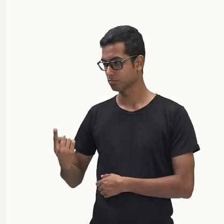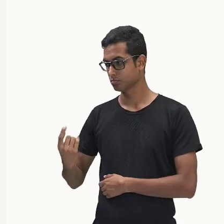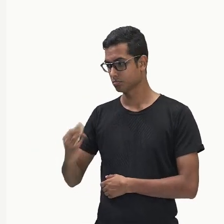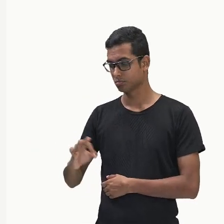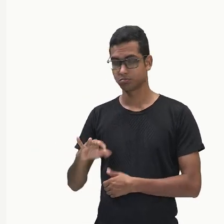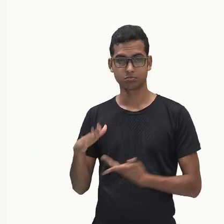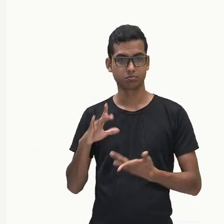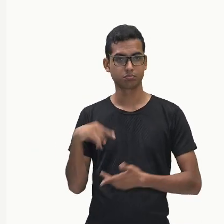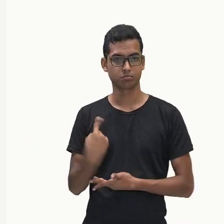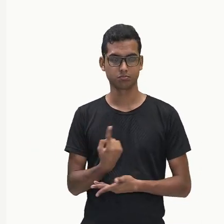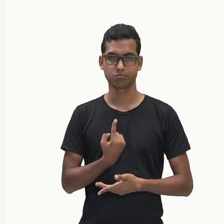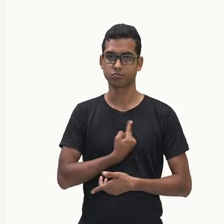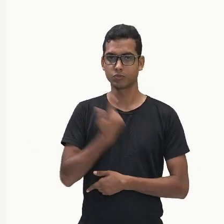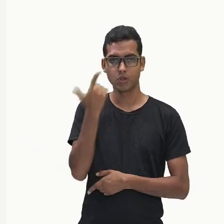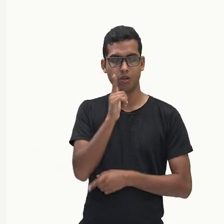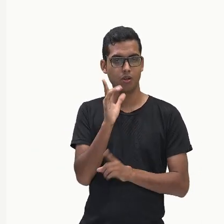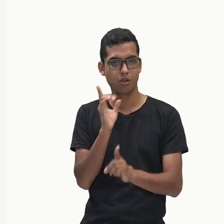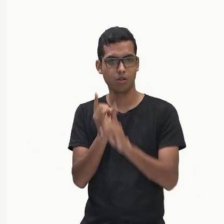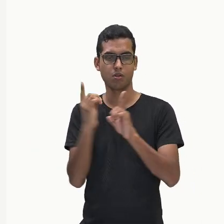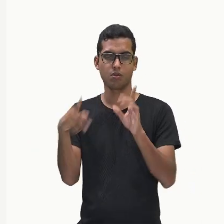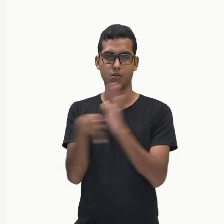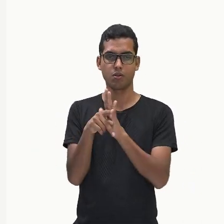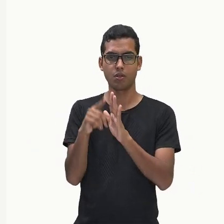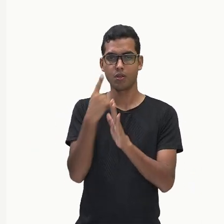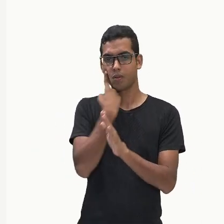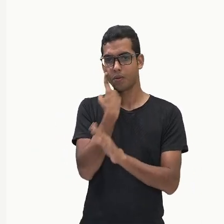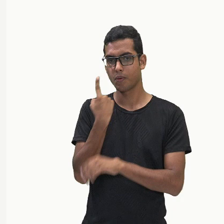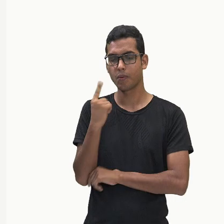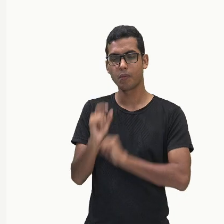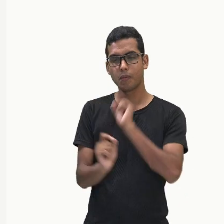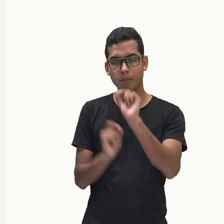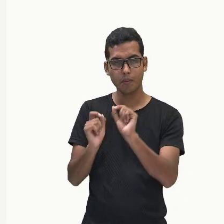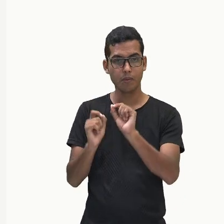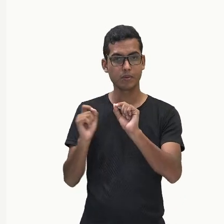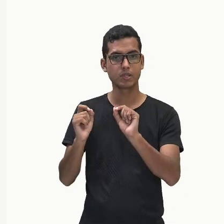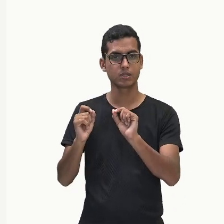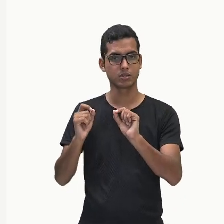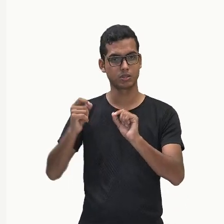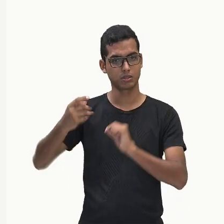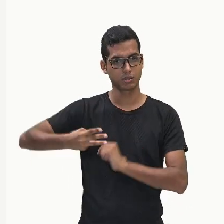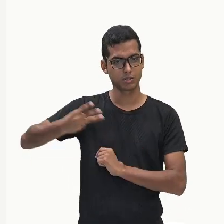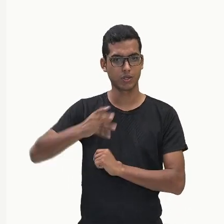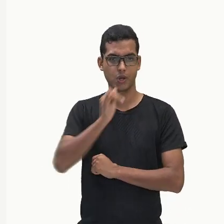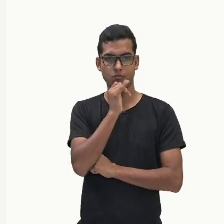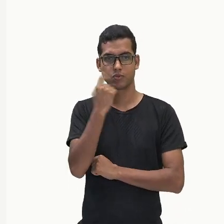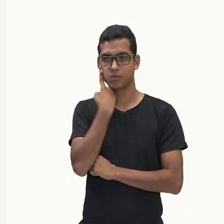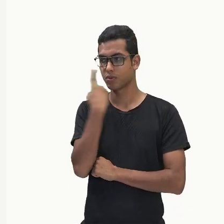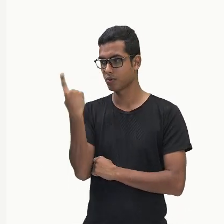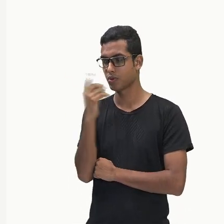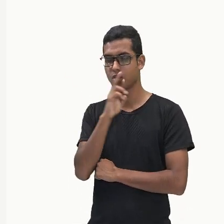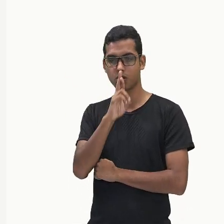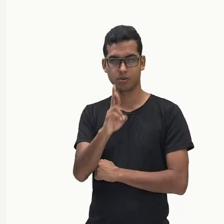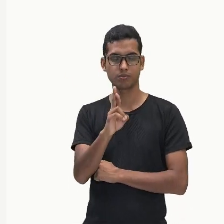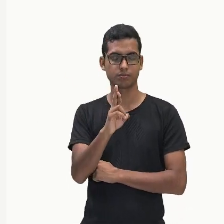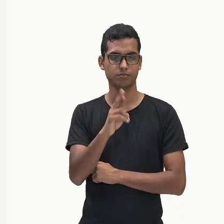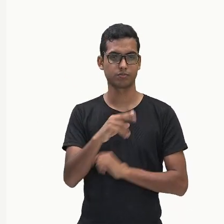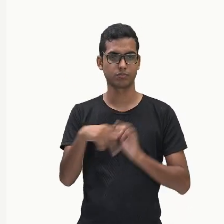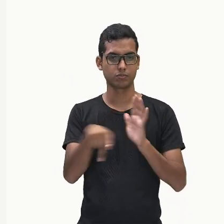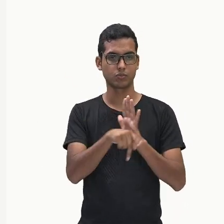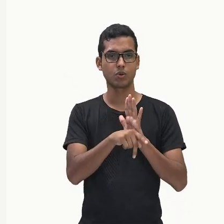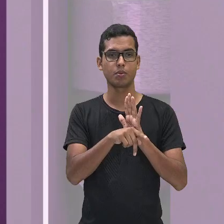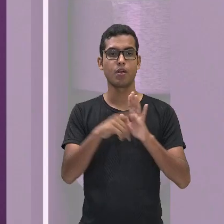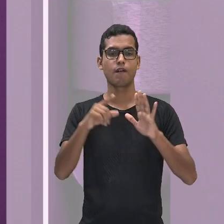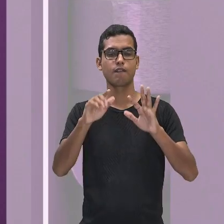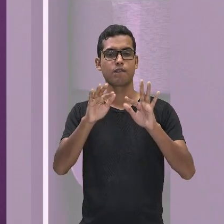encontramos, então, a nossa solução aí para o terceiro exemplo, né, da função polinomial do terceiro